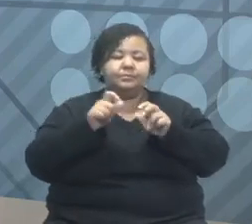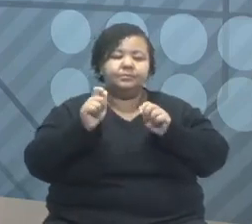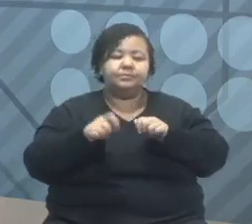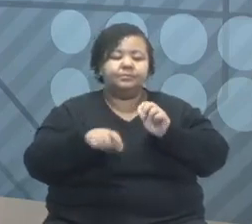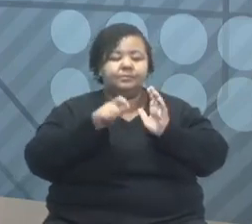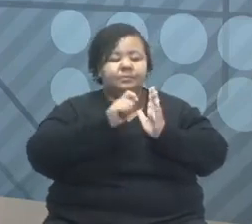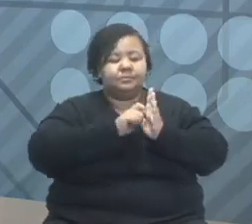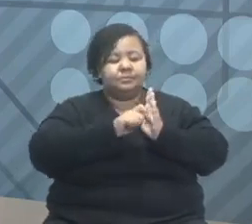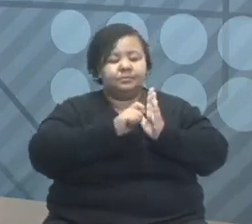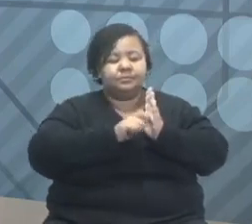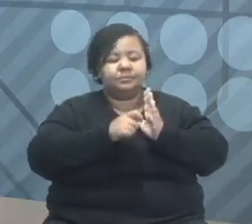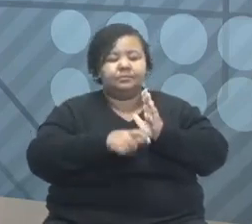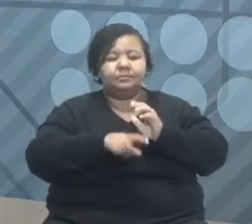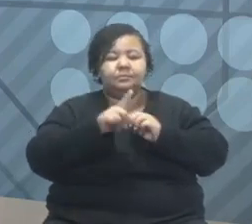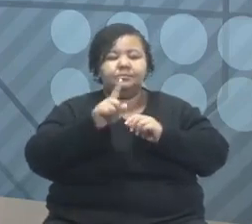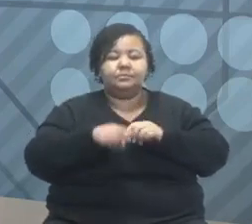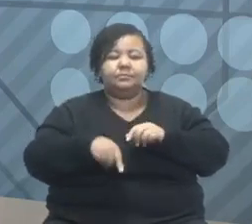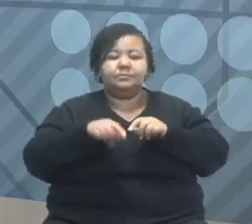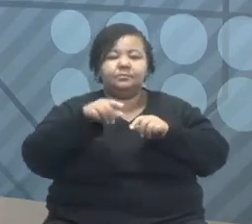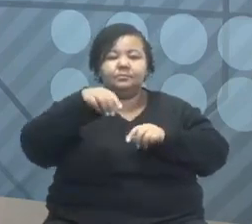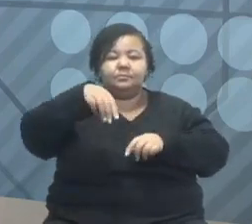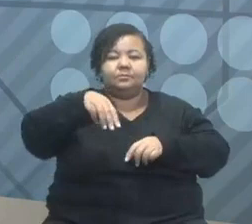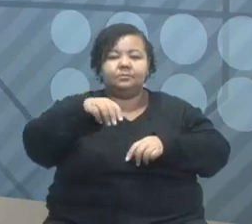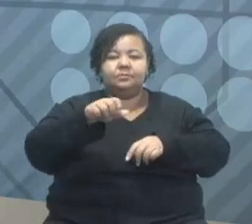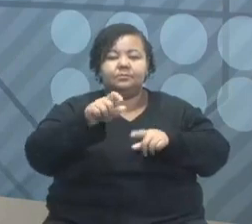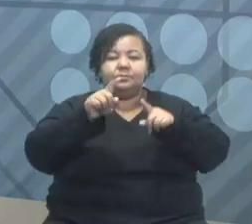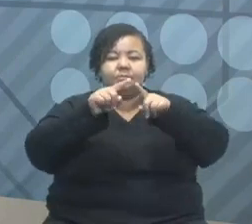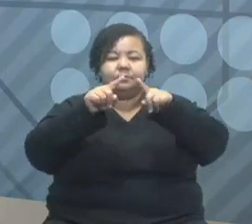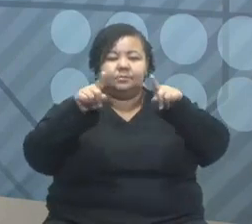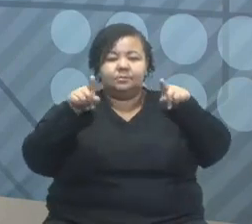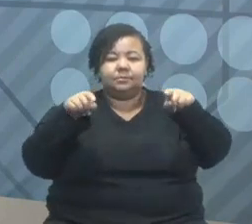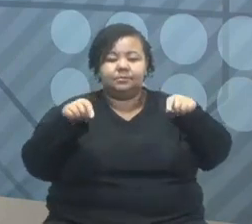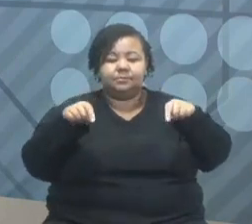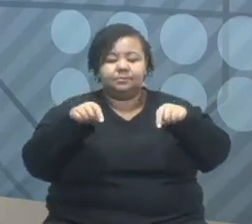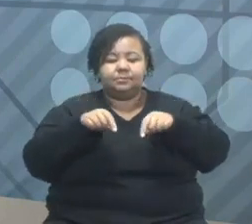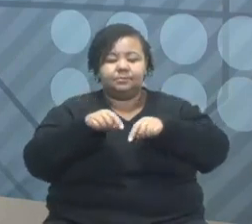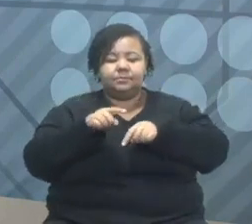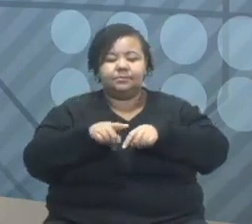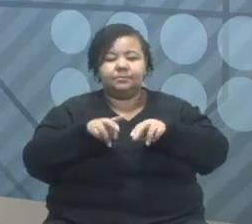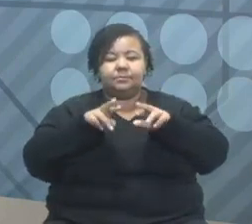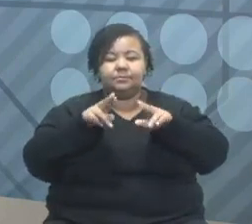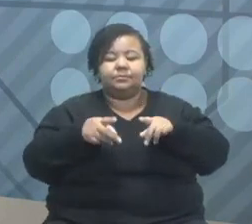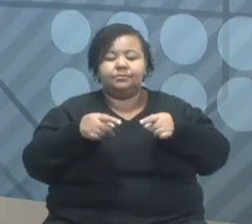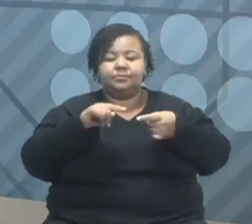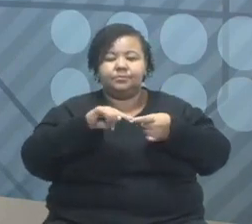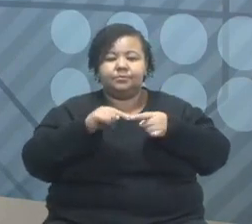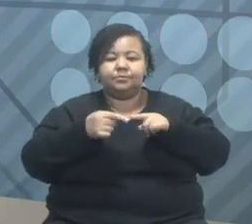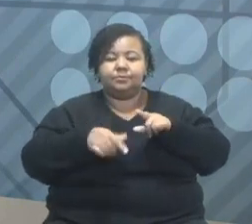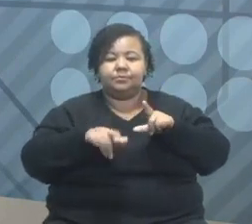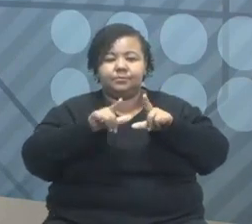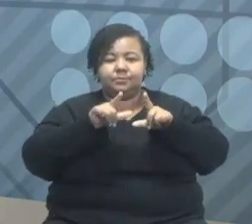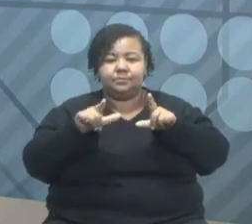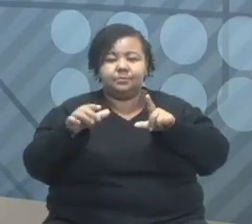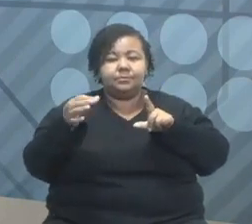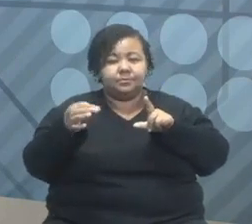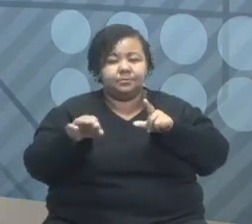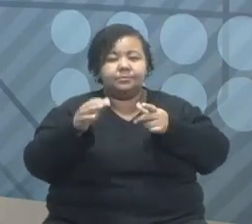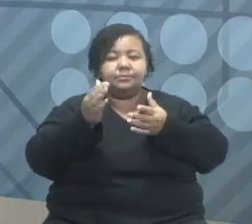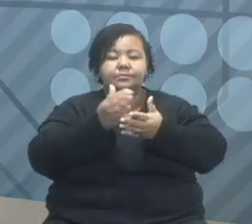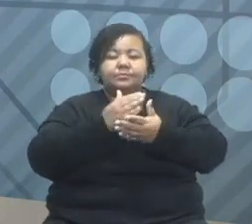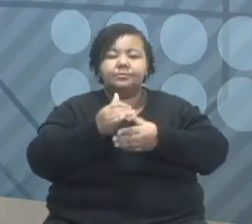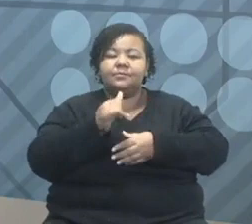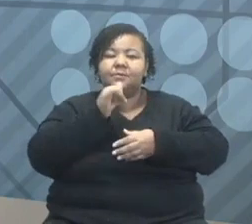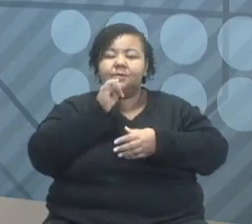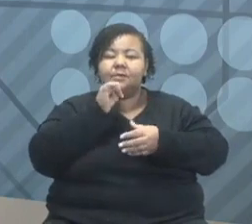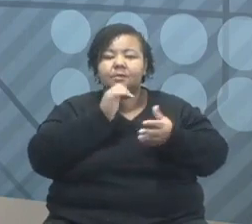escrever um espaço vetorial matricial, escrever os elementos desses vetores como forma de combinação linear, certo? Então, alguns exemplos que eu trago para